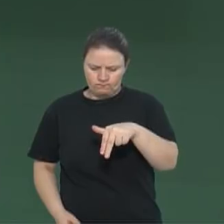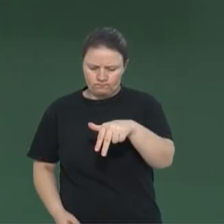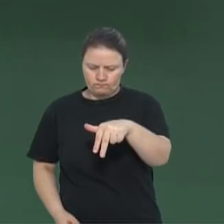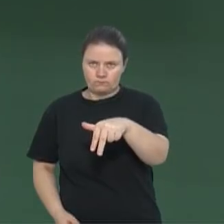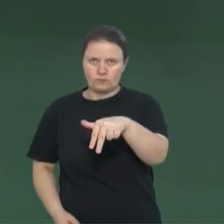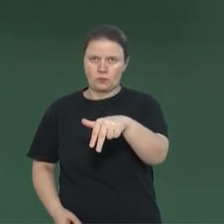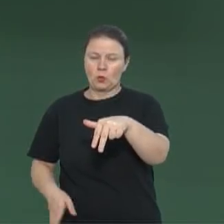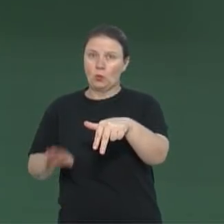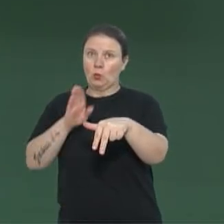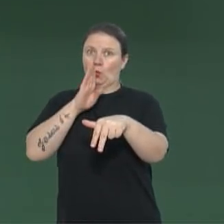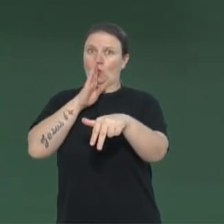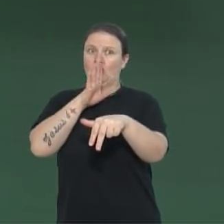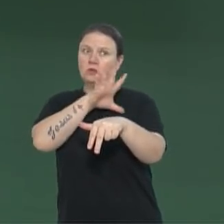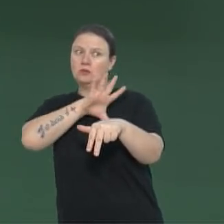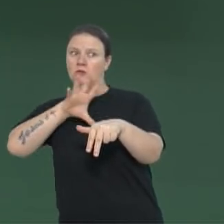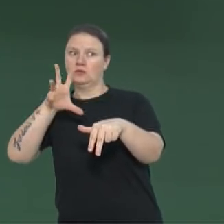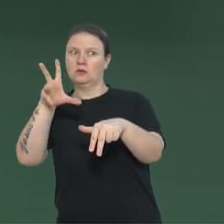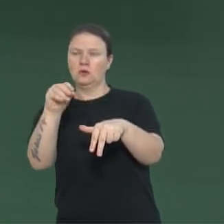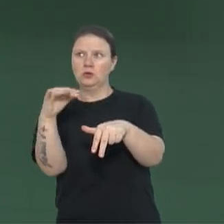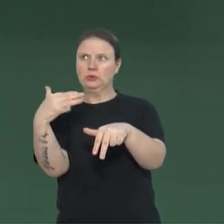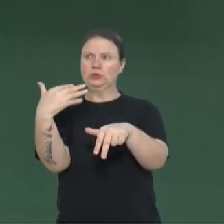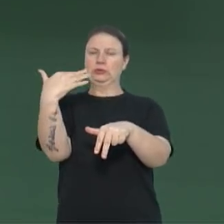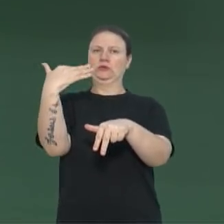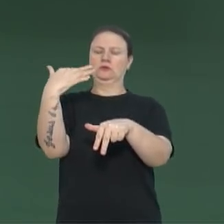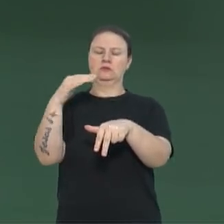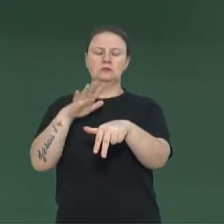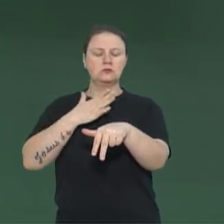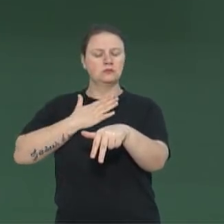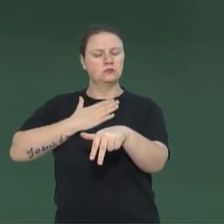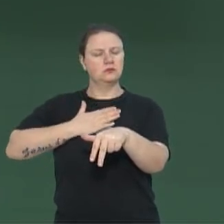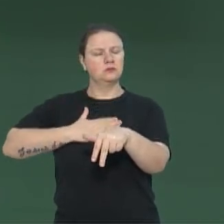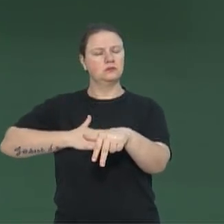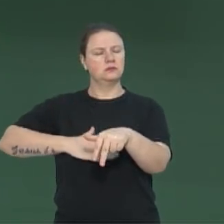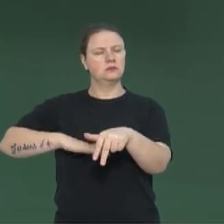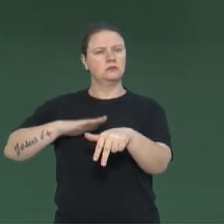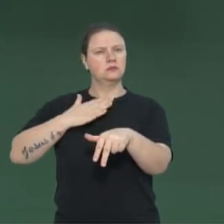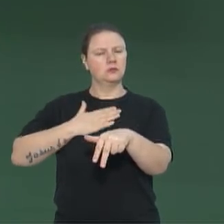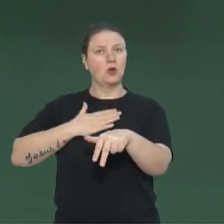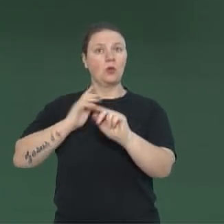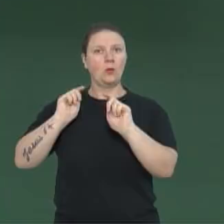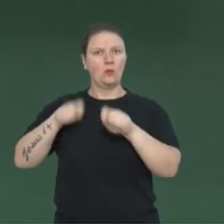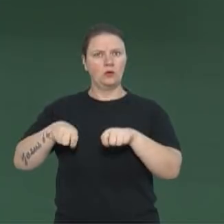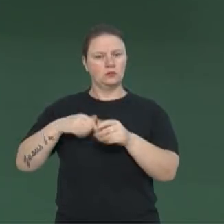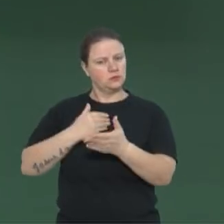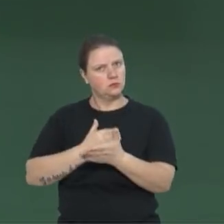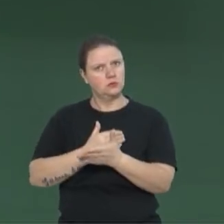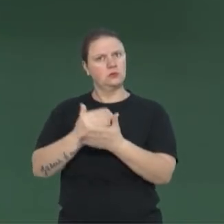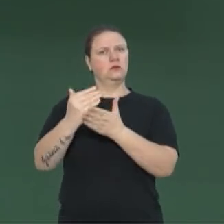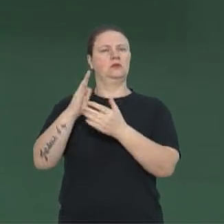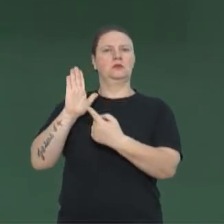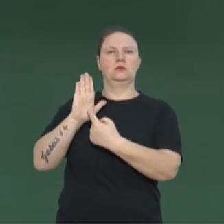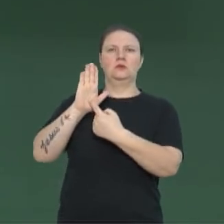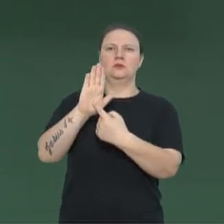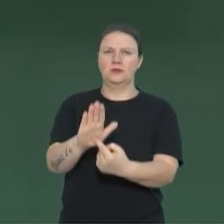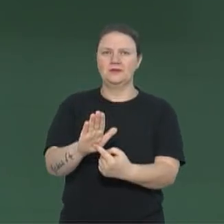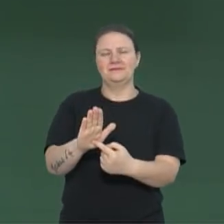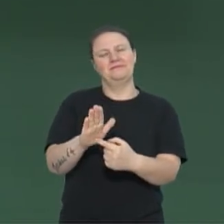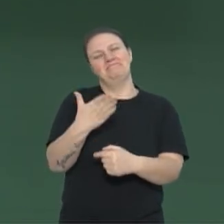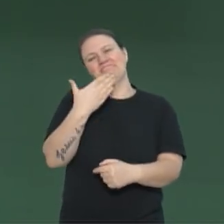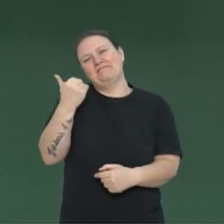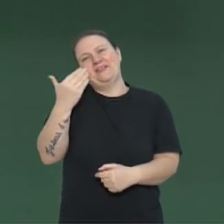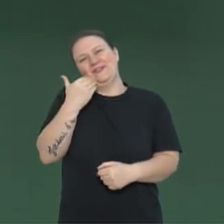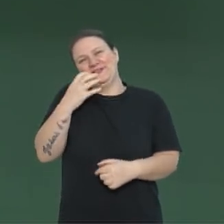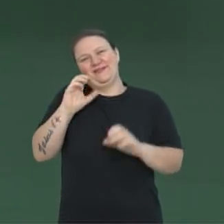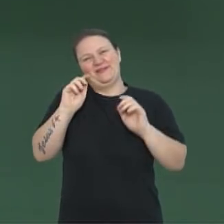ficar bastante tranquilo para que ele possa entrar em cena e executar da melhor forma